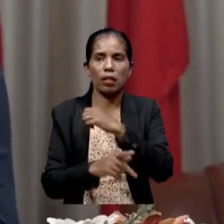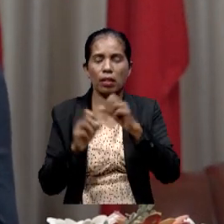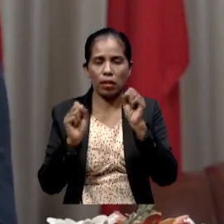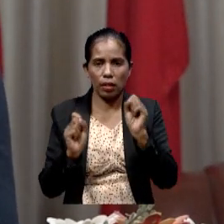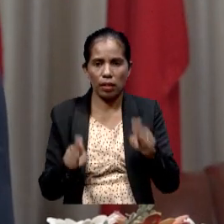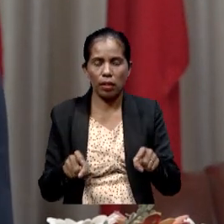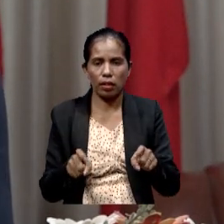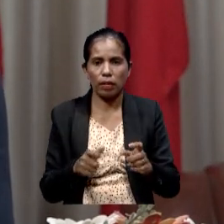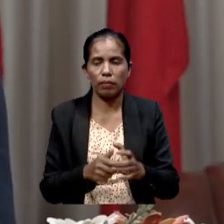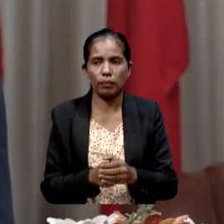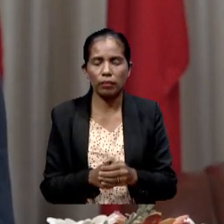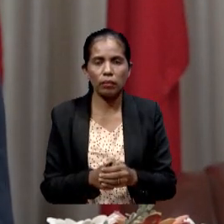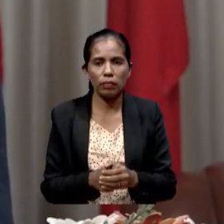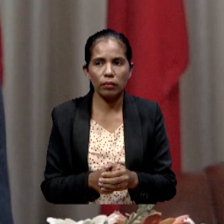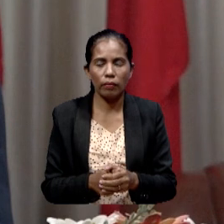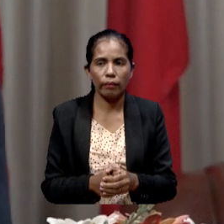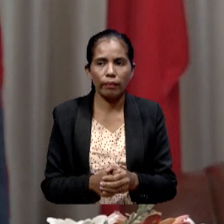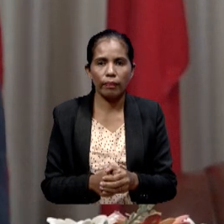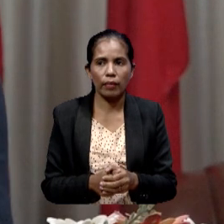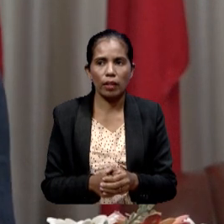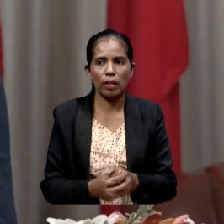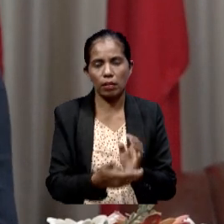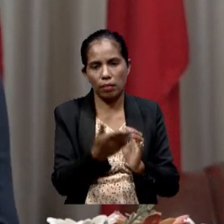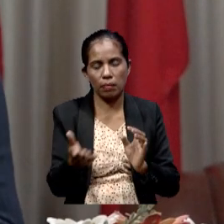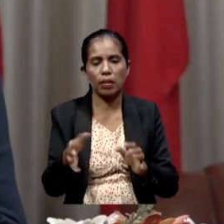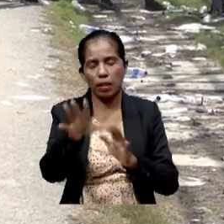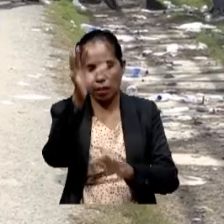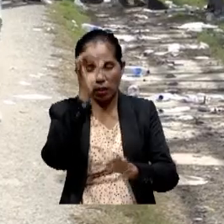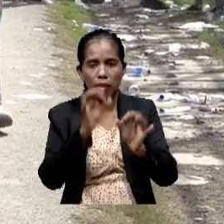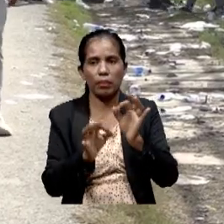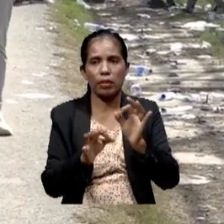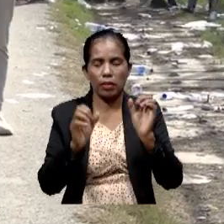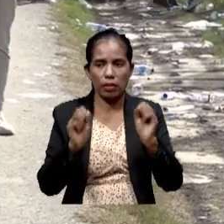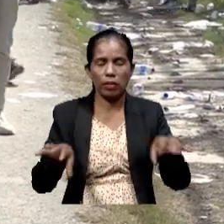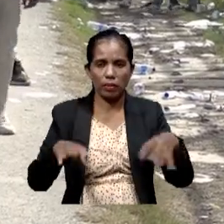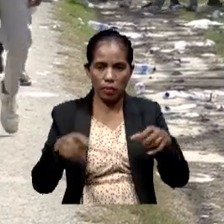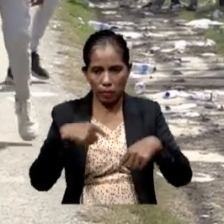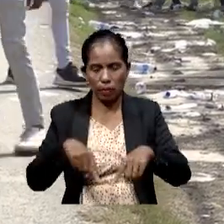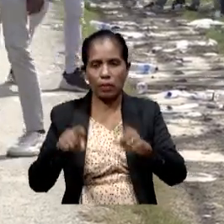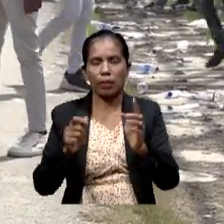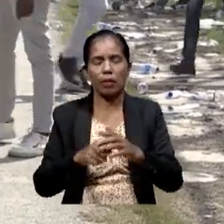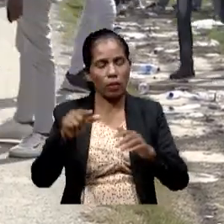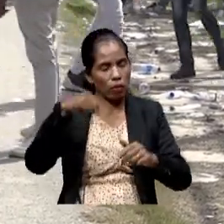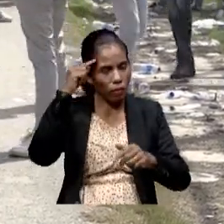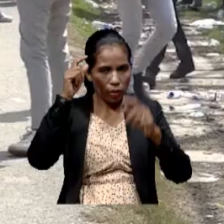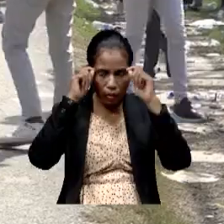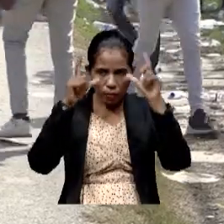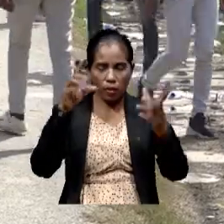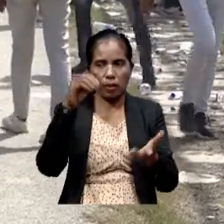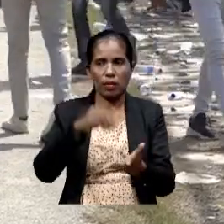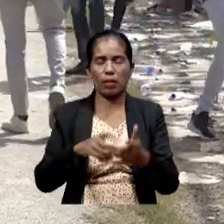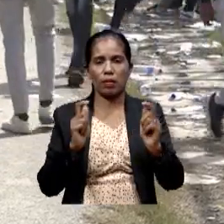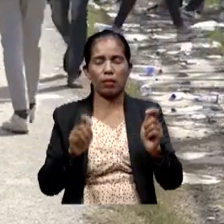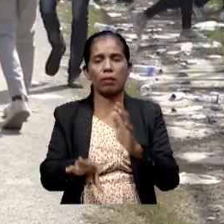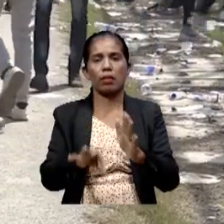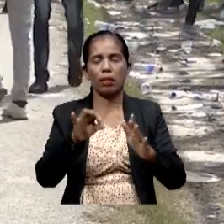tem que garante que até imi hetan ona servisu memang. Adal jaja magnu hatutan, guvernur Timor Leste ten tahun atu hetan kontratu